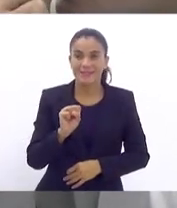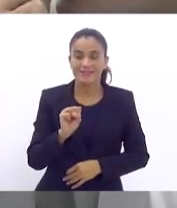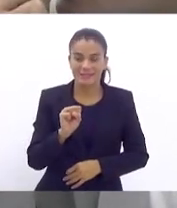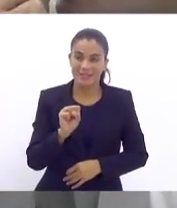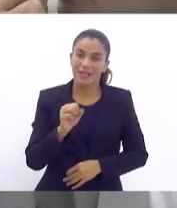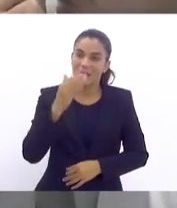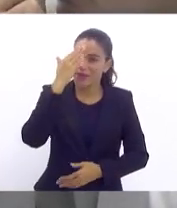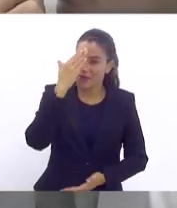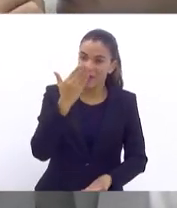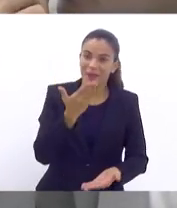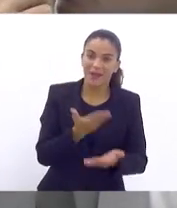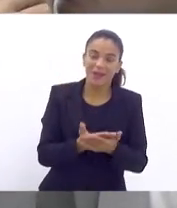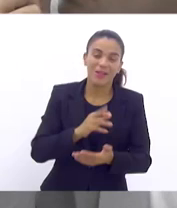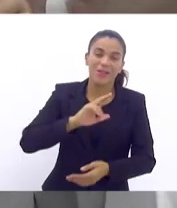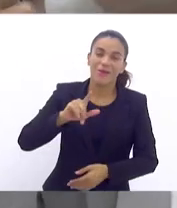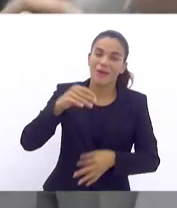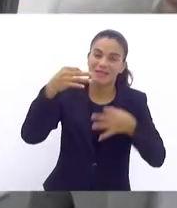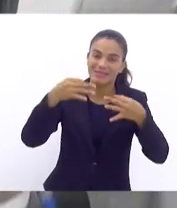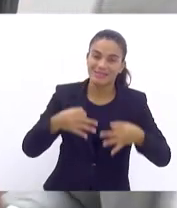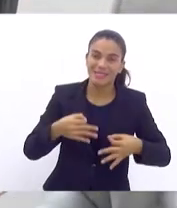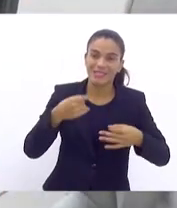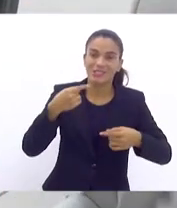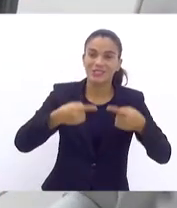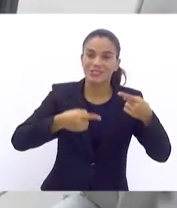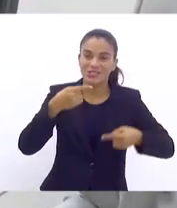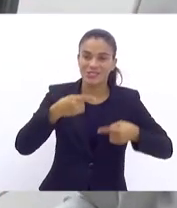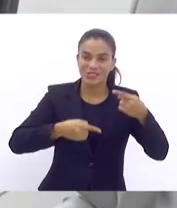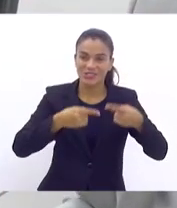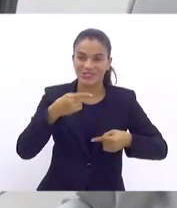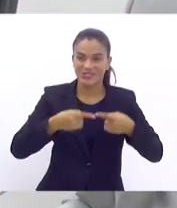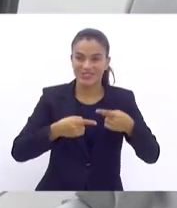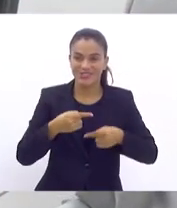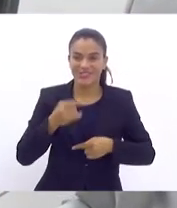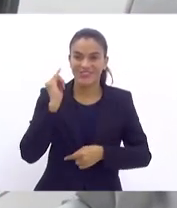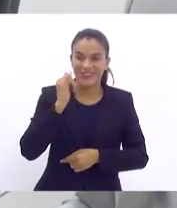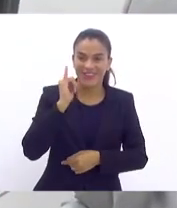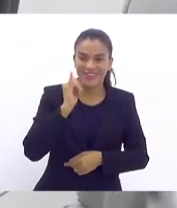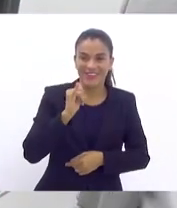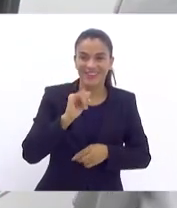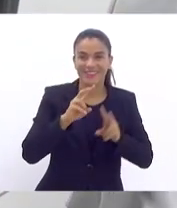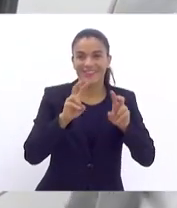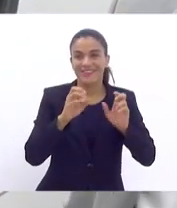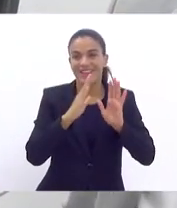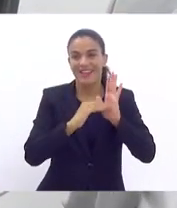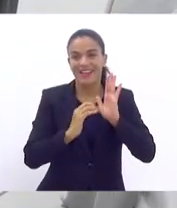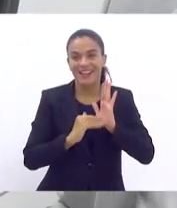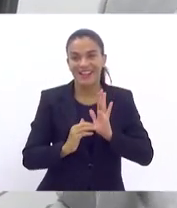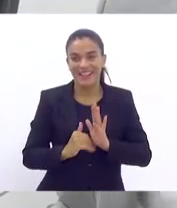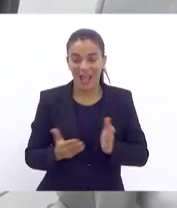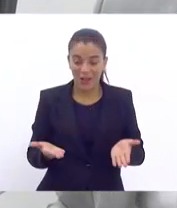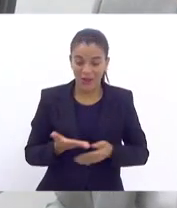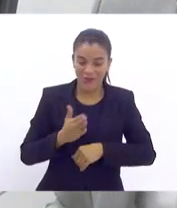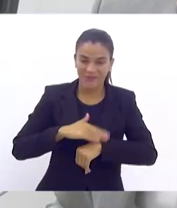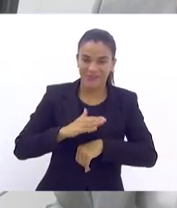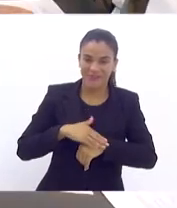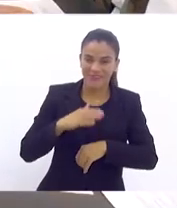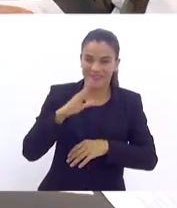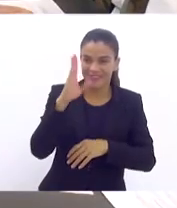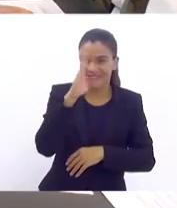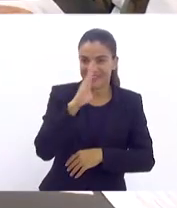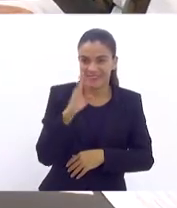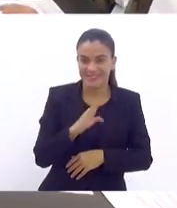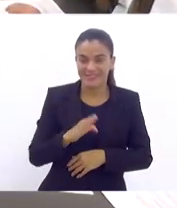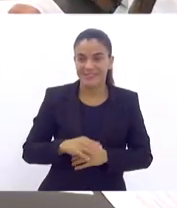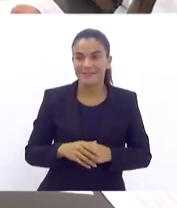creio que não seja oportuno discutimos prerrogativas do relator para retirada de pauta nesse momento do Brasil Então